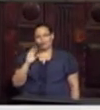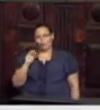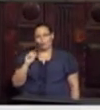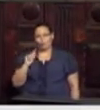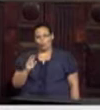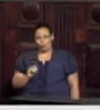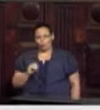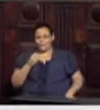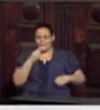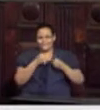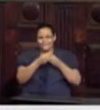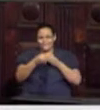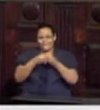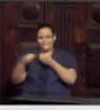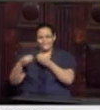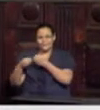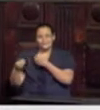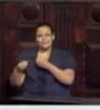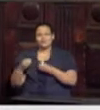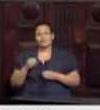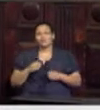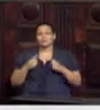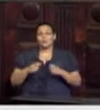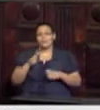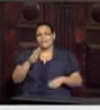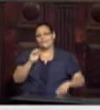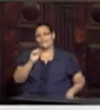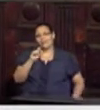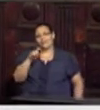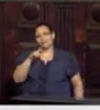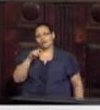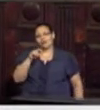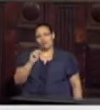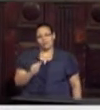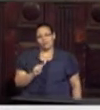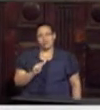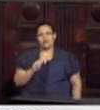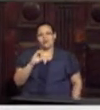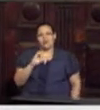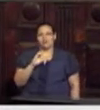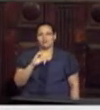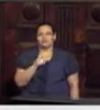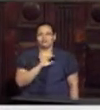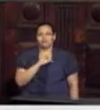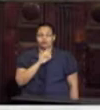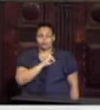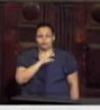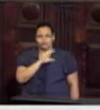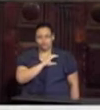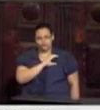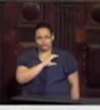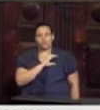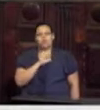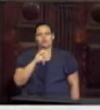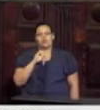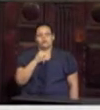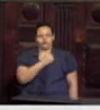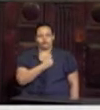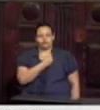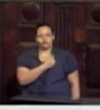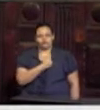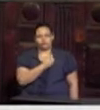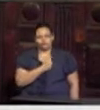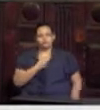gente migra para a Baixada Fluminense, nas cidades de Caxias, São João de Meriti e Nilópolis. E um